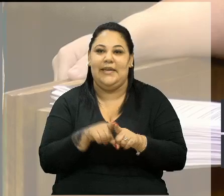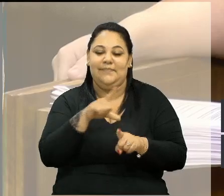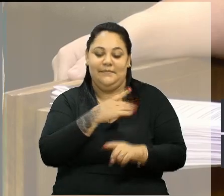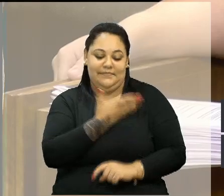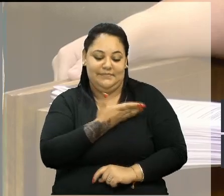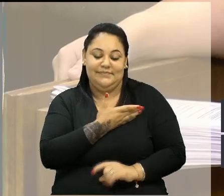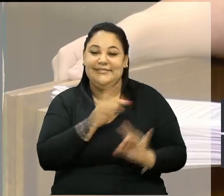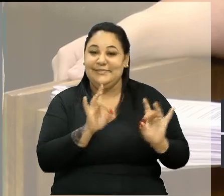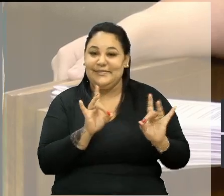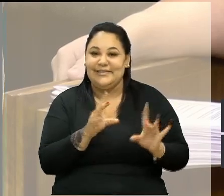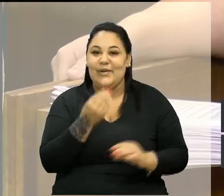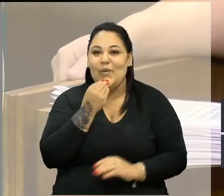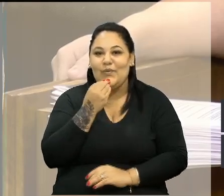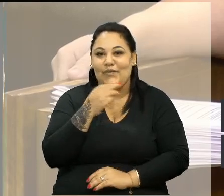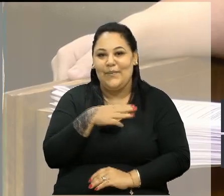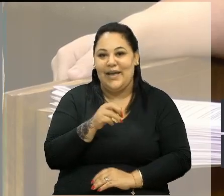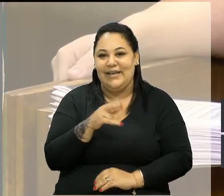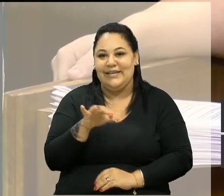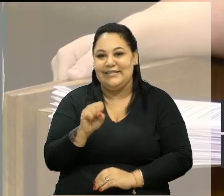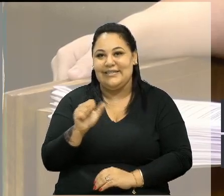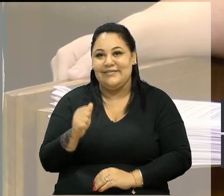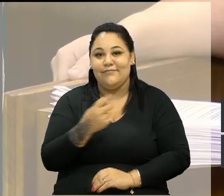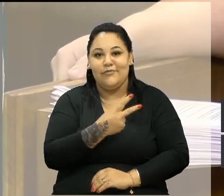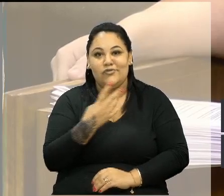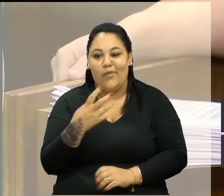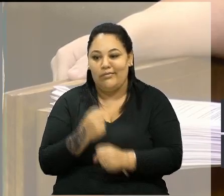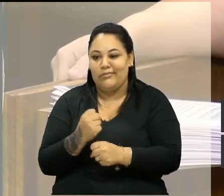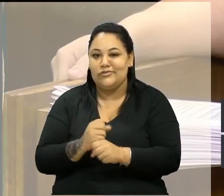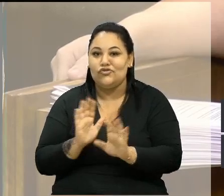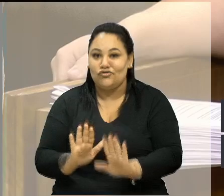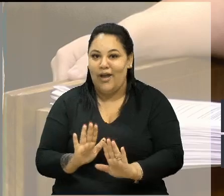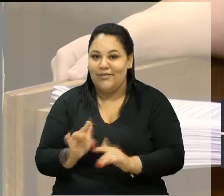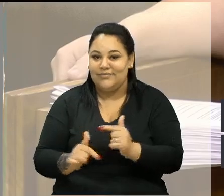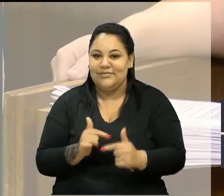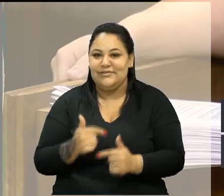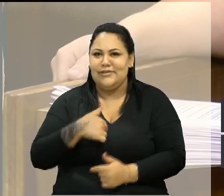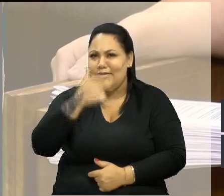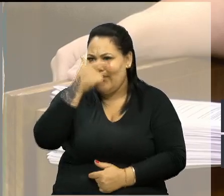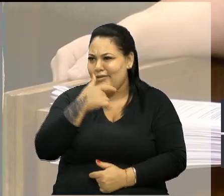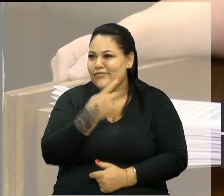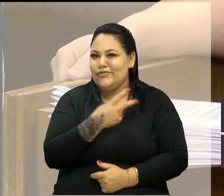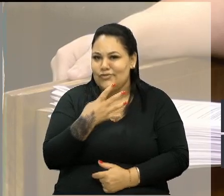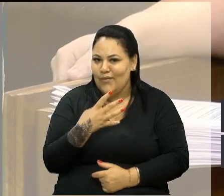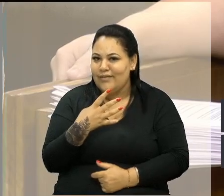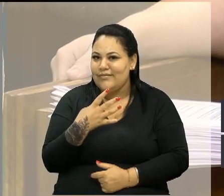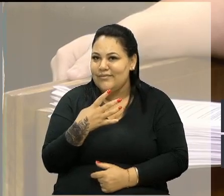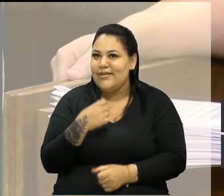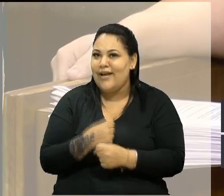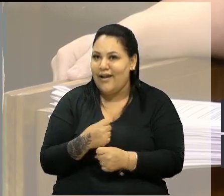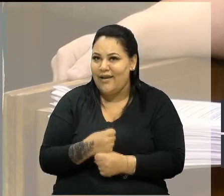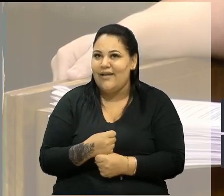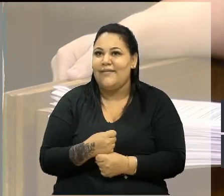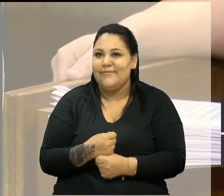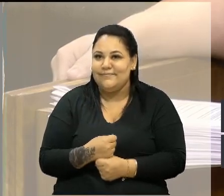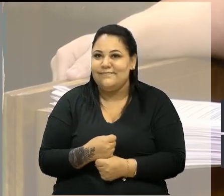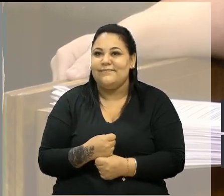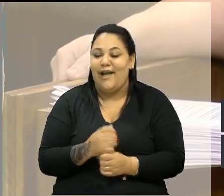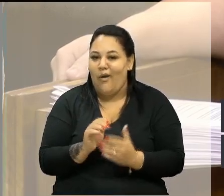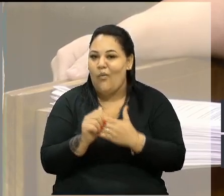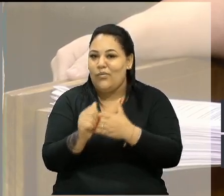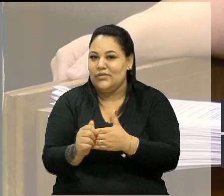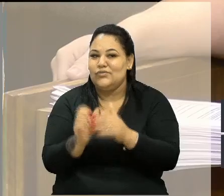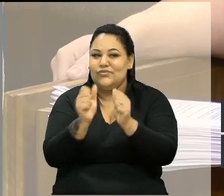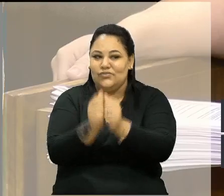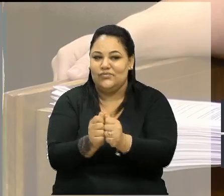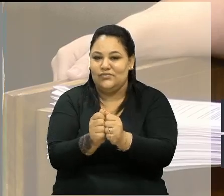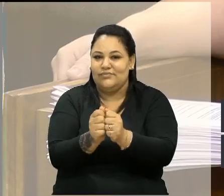aí que tá louco. Bom, são 24 anos dentro desta casa, né? E a Marisa, acho que os 24 anos aqui acompanhando o senhor. Então,